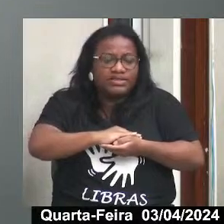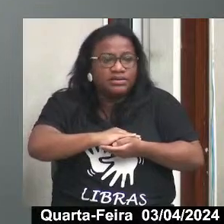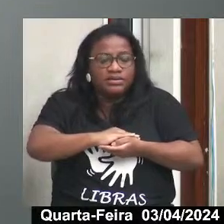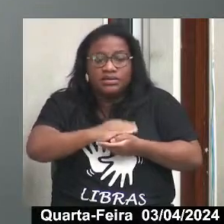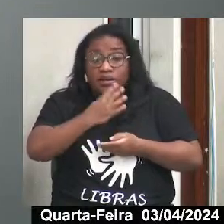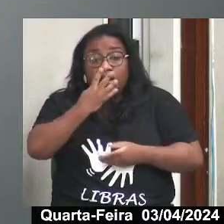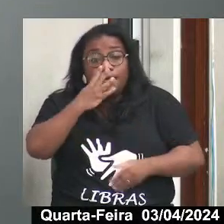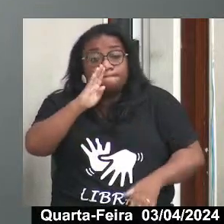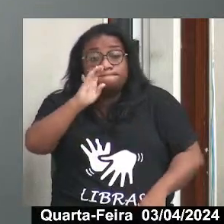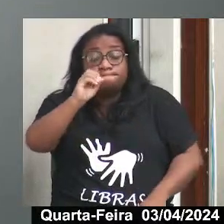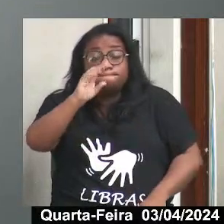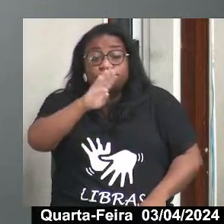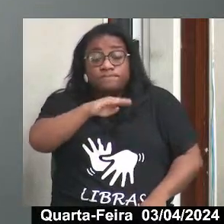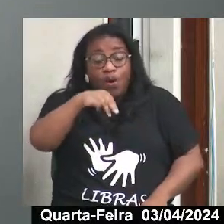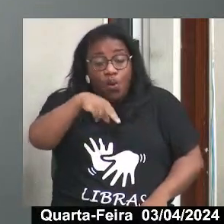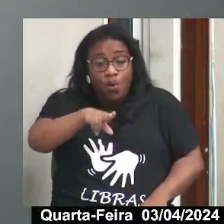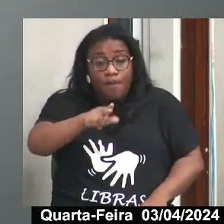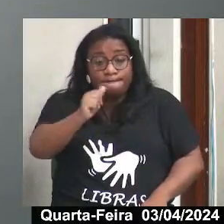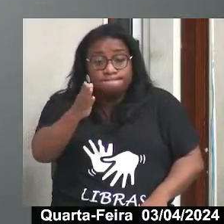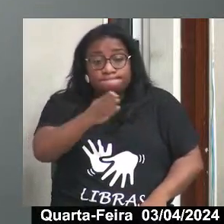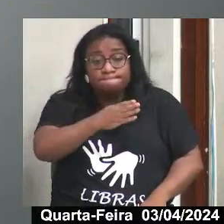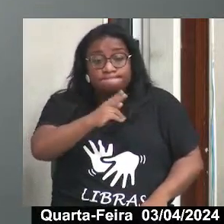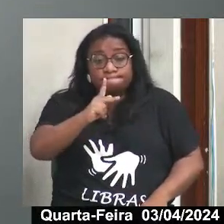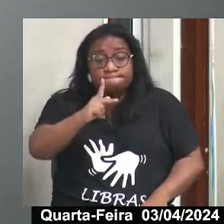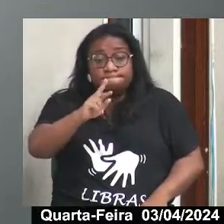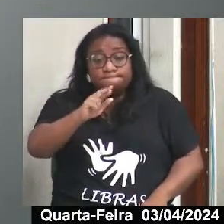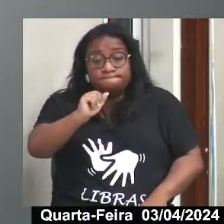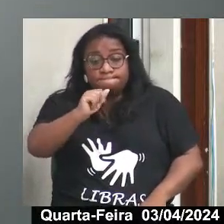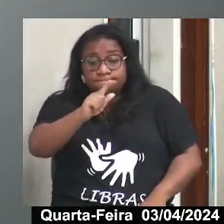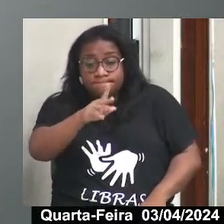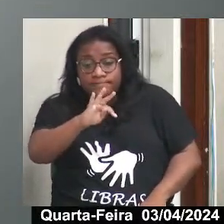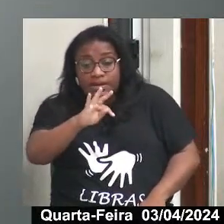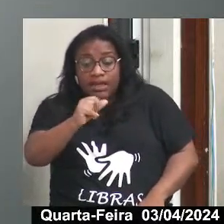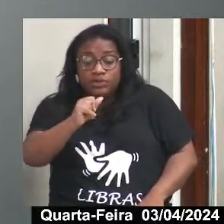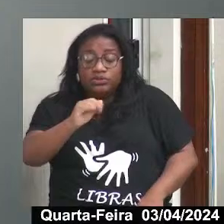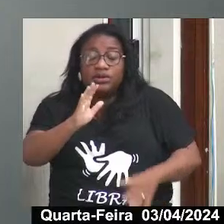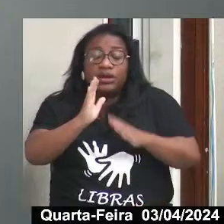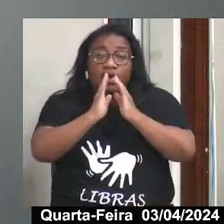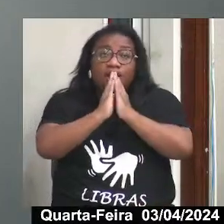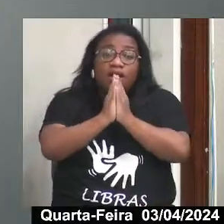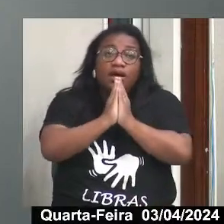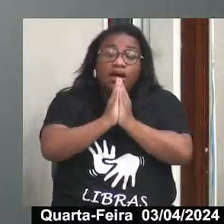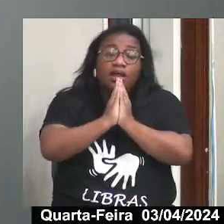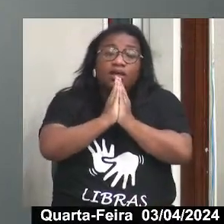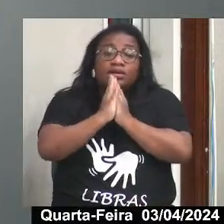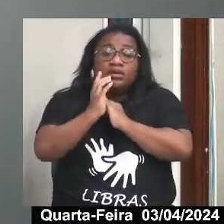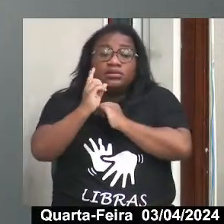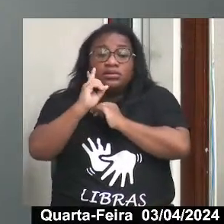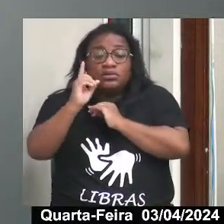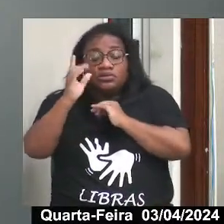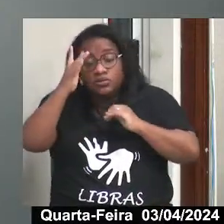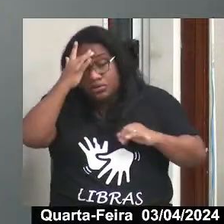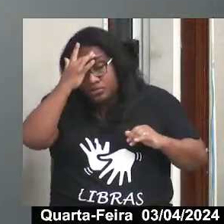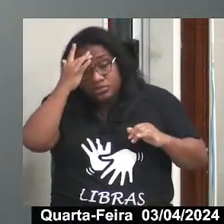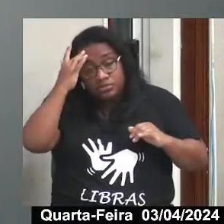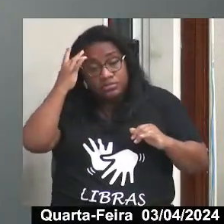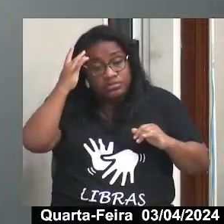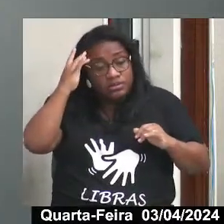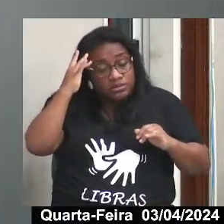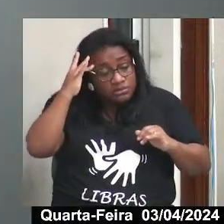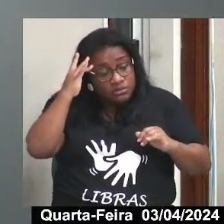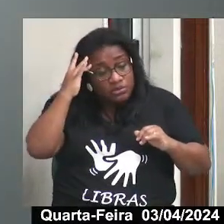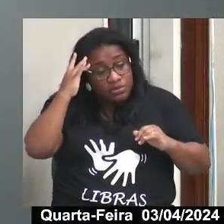uma maravilha, né? E graças a Deus nós temos pessoas que estão